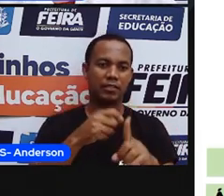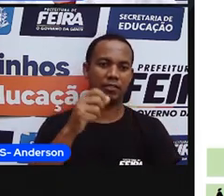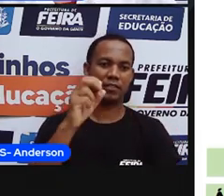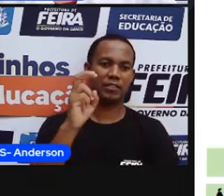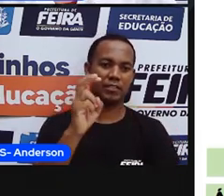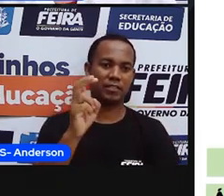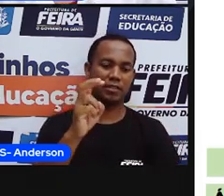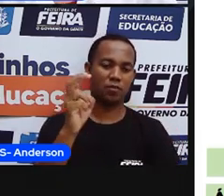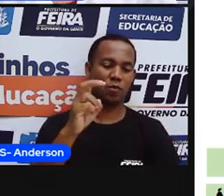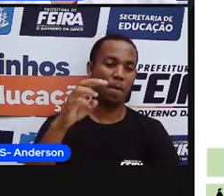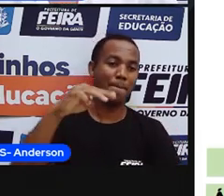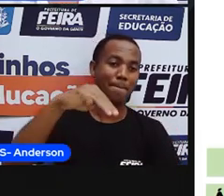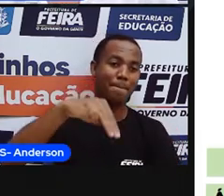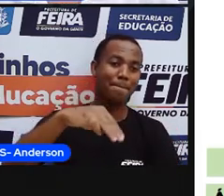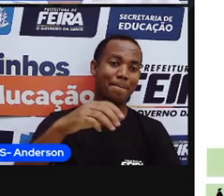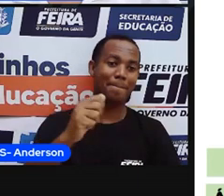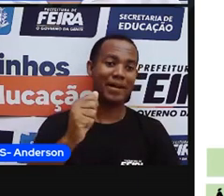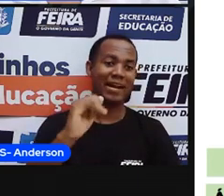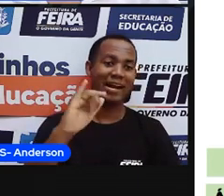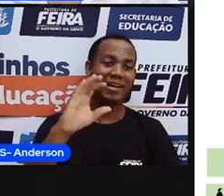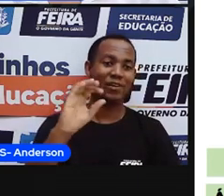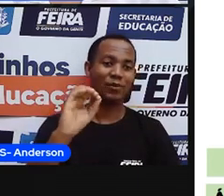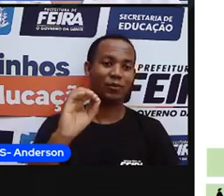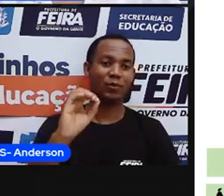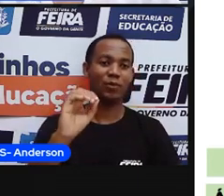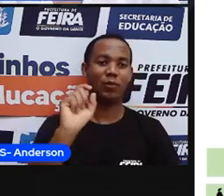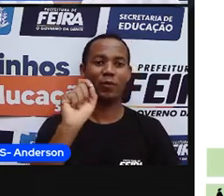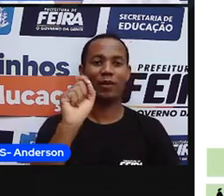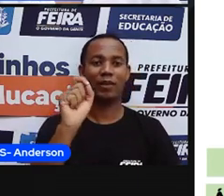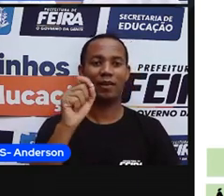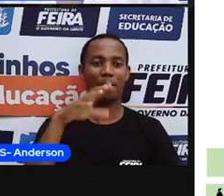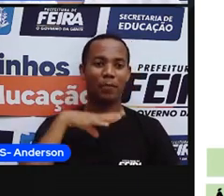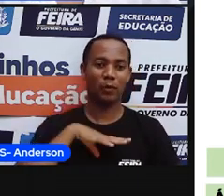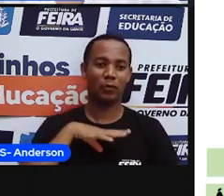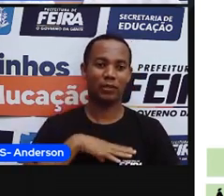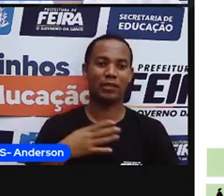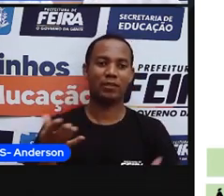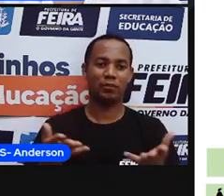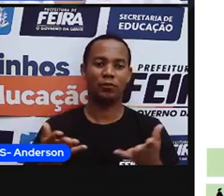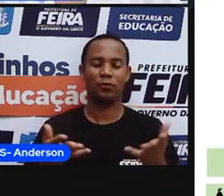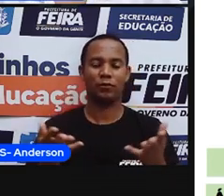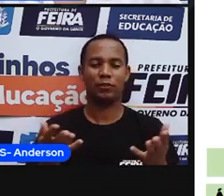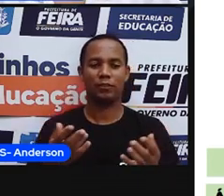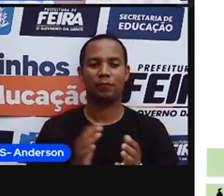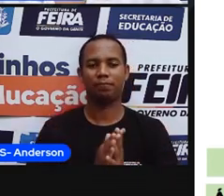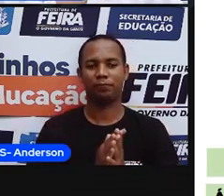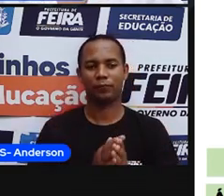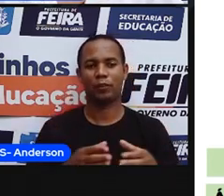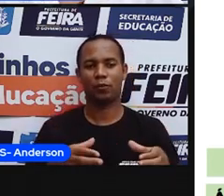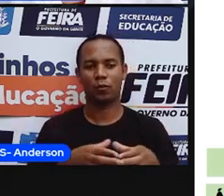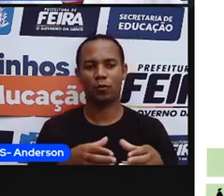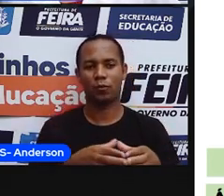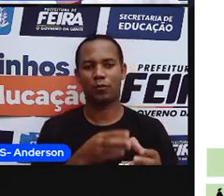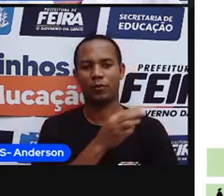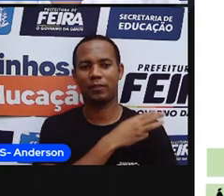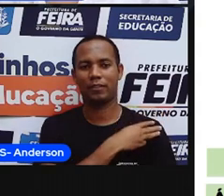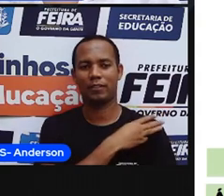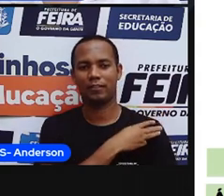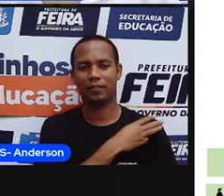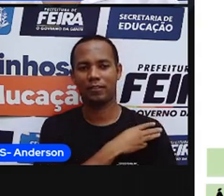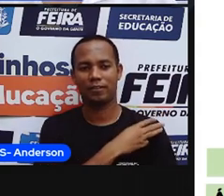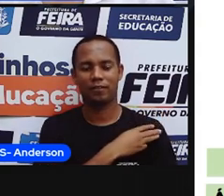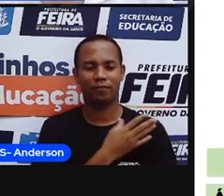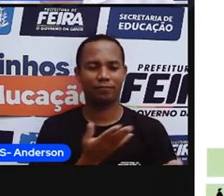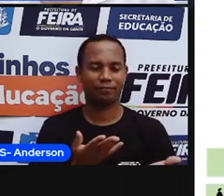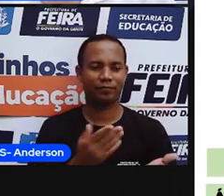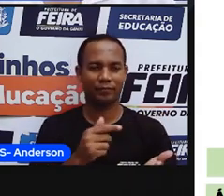de conhecimento hoje? Linguagens, né? Mais uma aula aí para o terceiro ano com a Pró Maria. E vamos lá